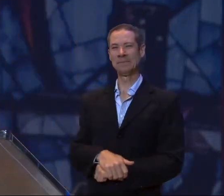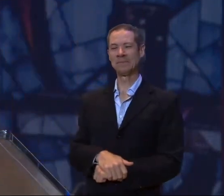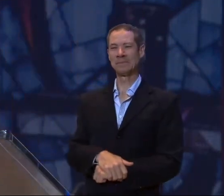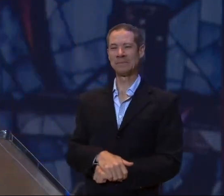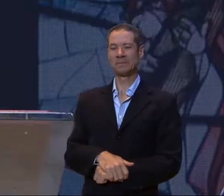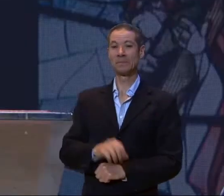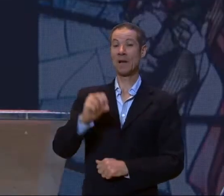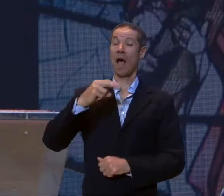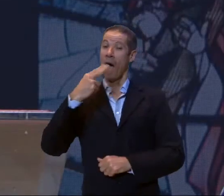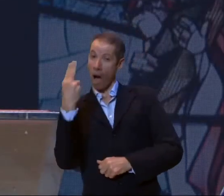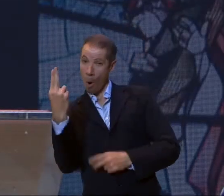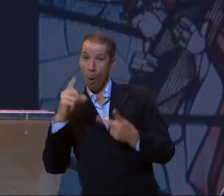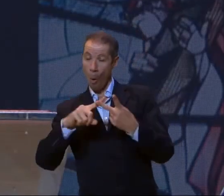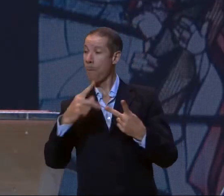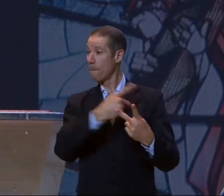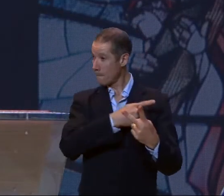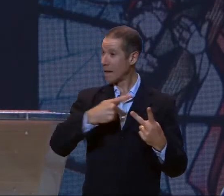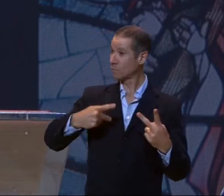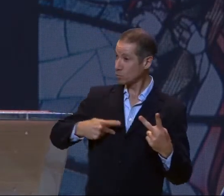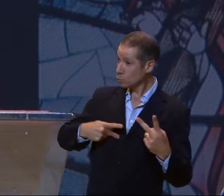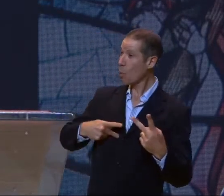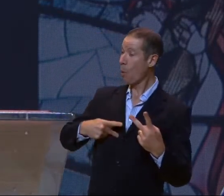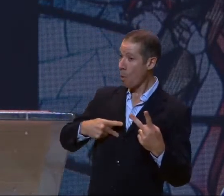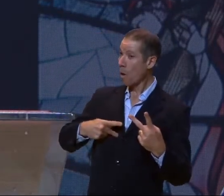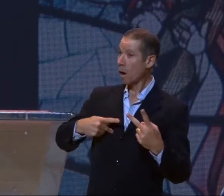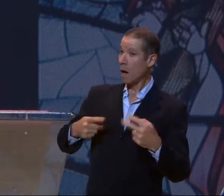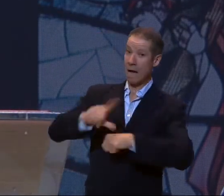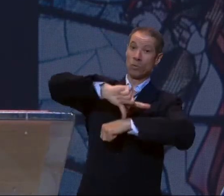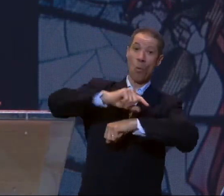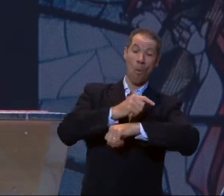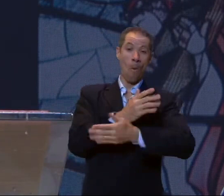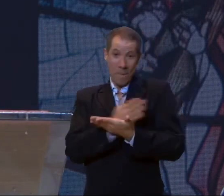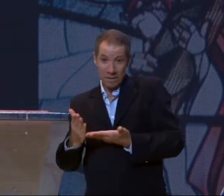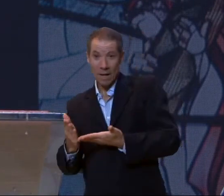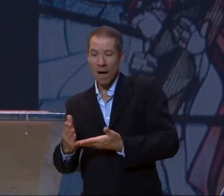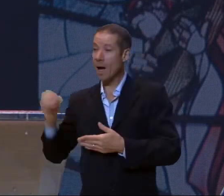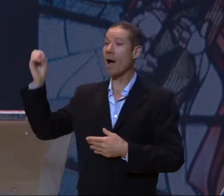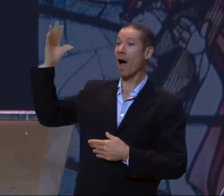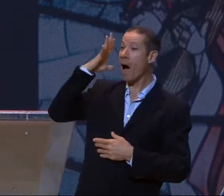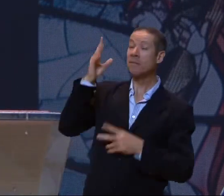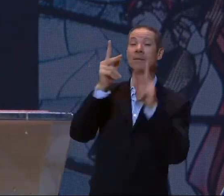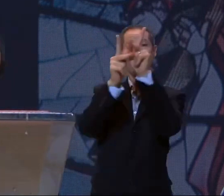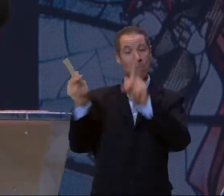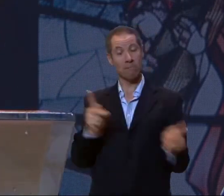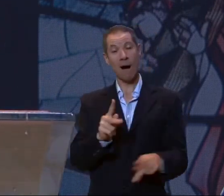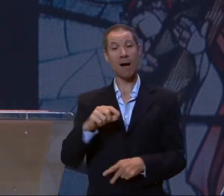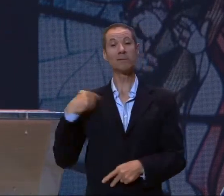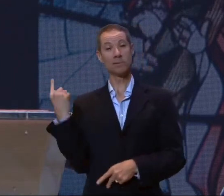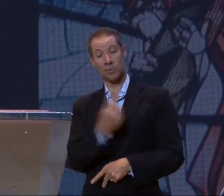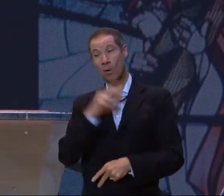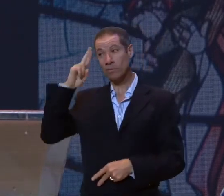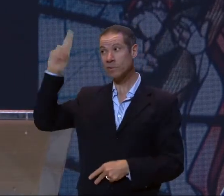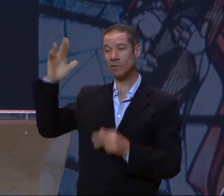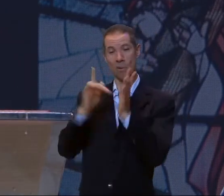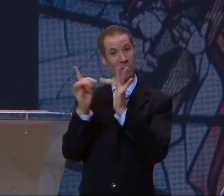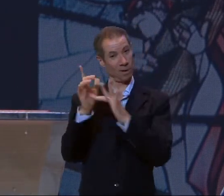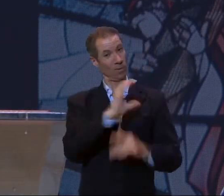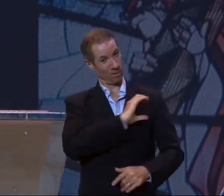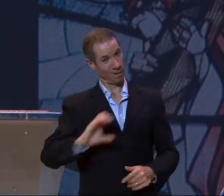Ou então, o pastor normalmente começava os cultos dizendo que a graça e a paz de nosso Senhor Jesus